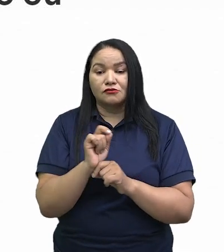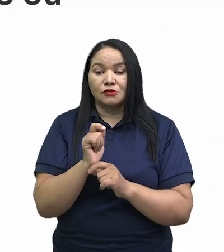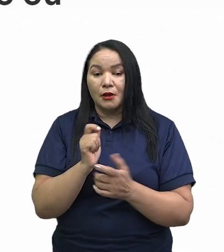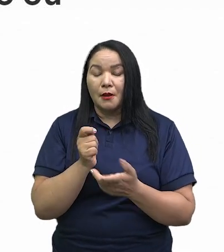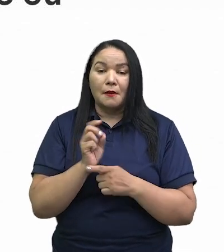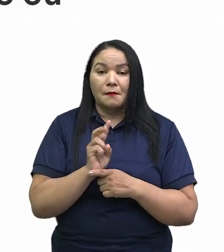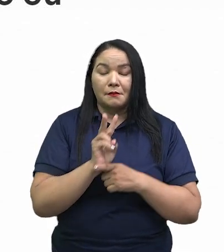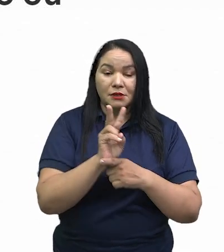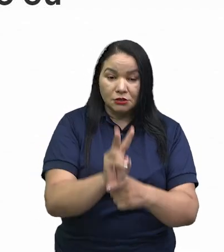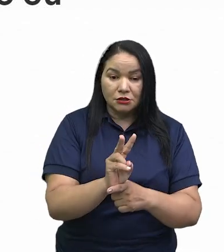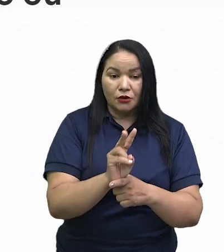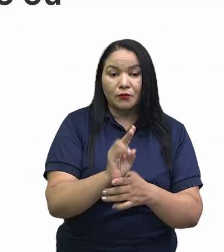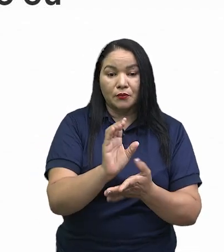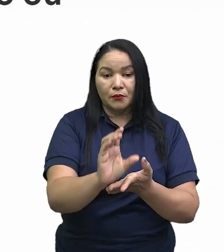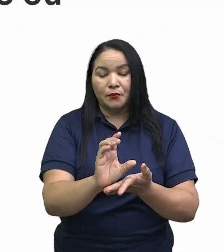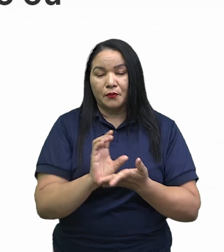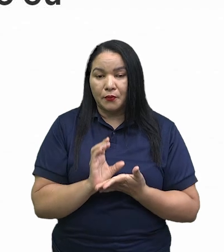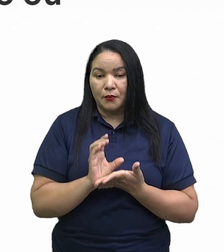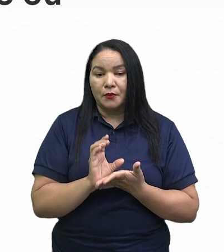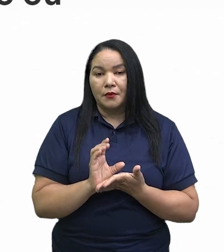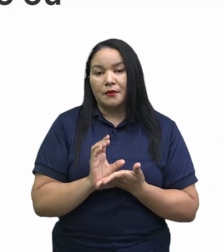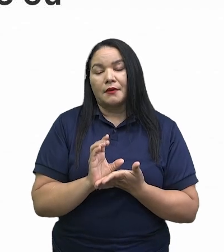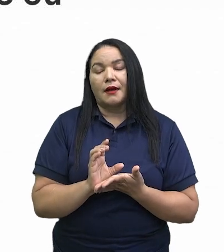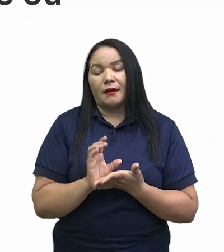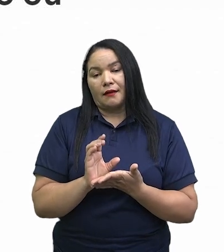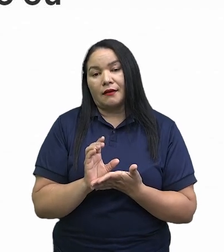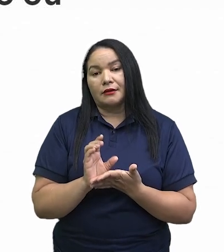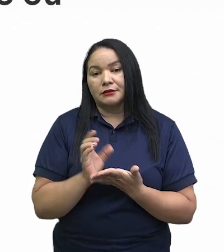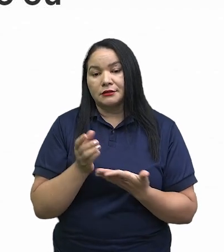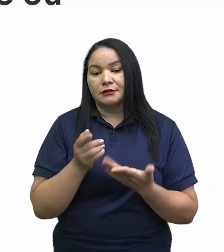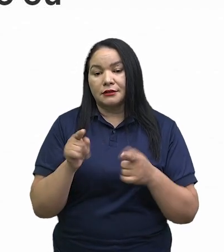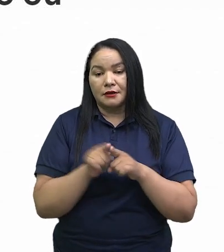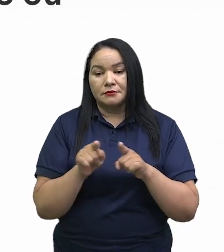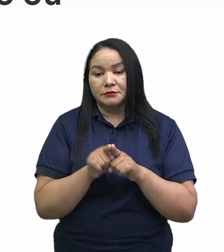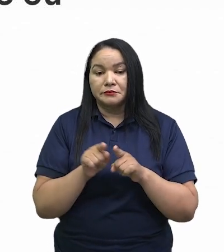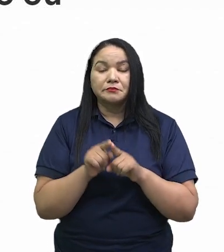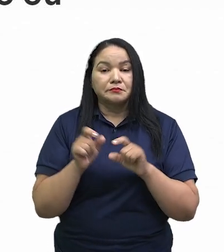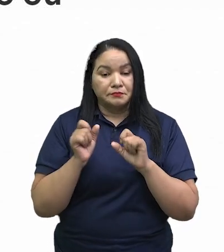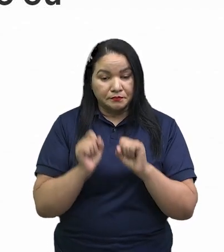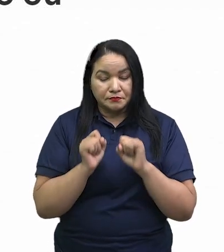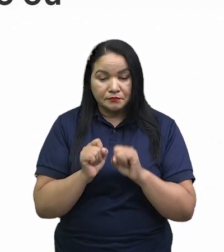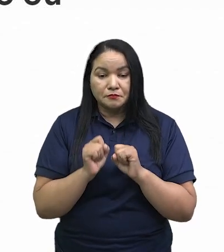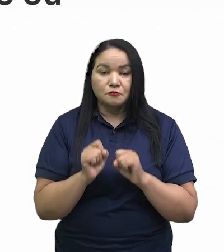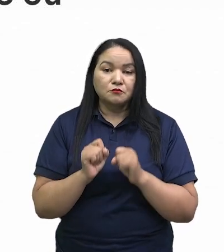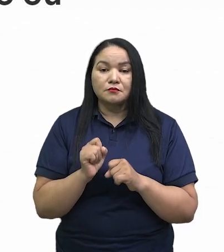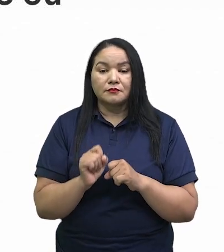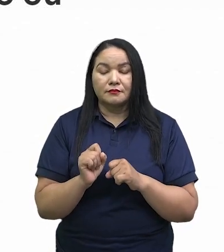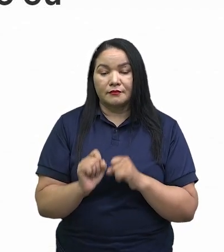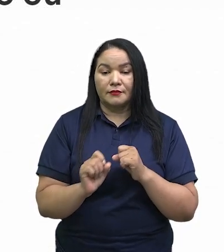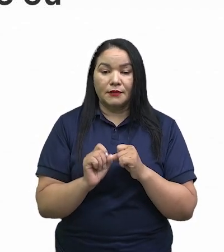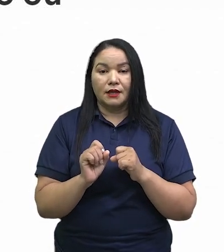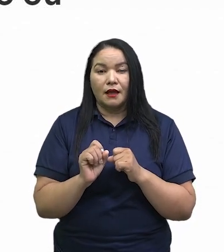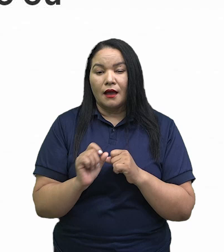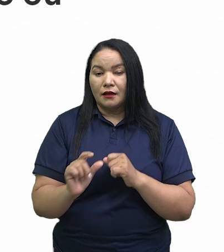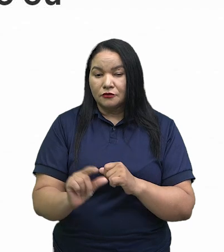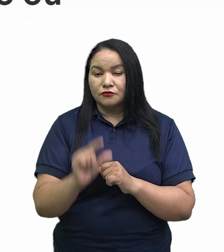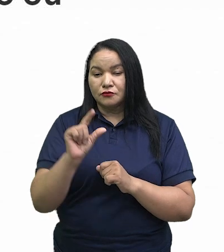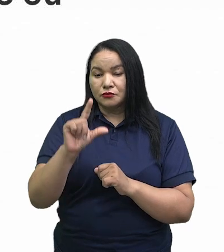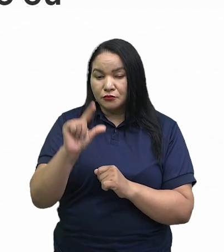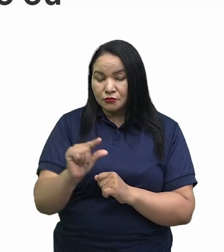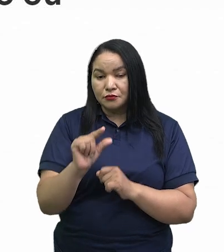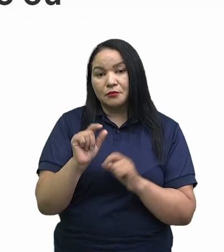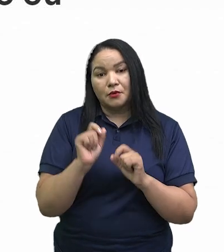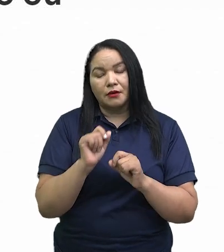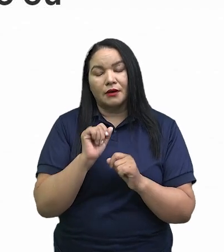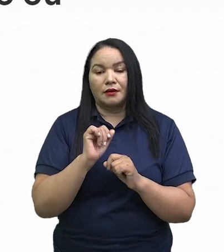ato de emprestar e receber a devolução, para estar ali trabalhando com a desvalorização, surgirão então os juros. E